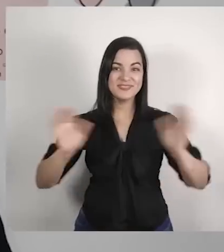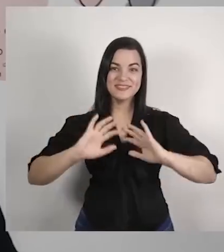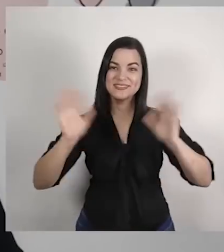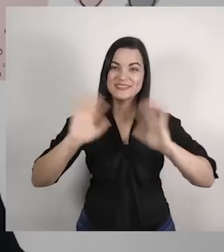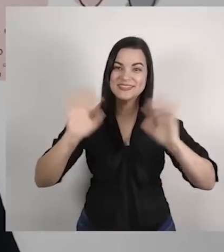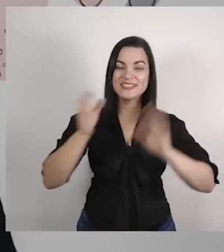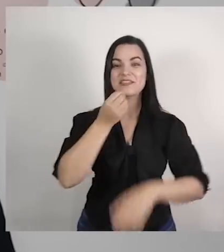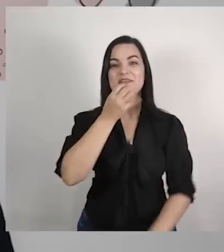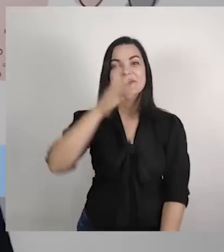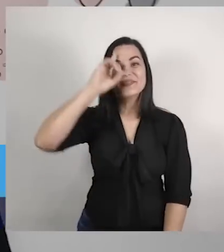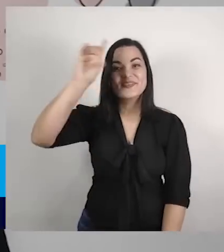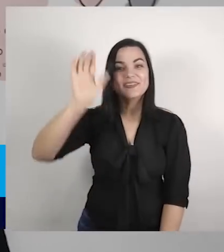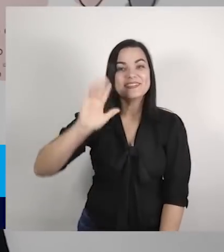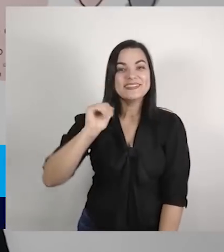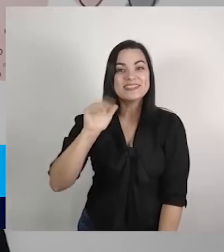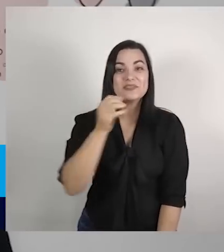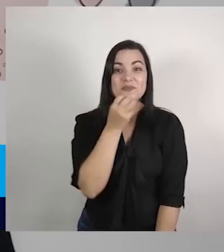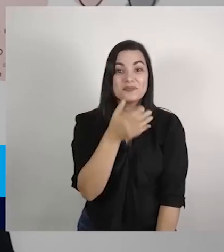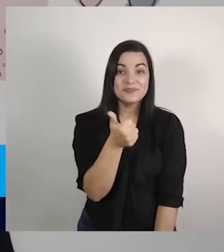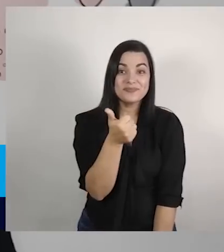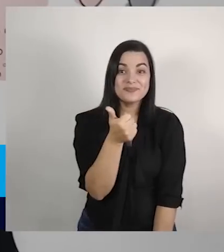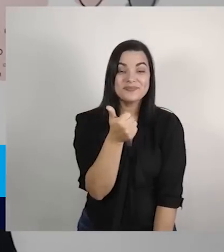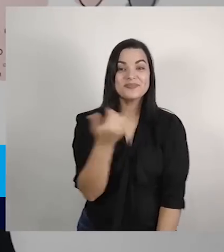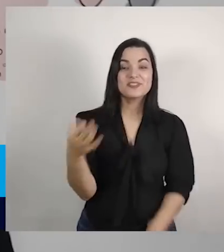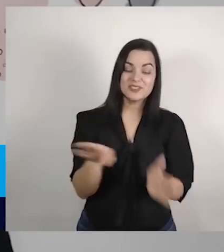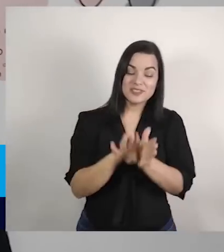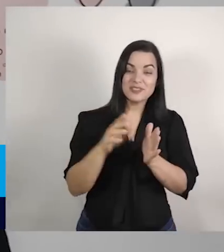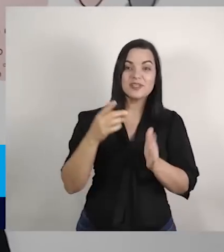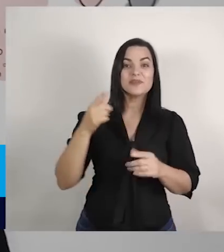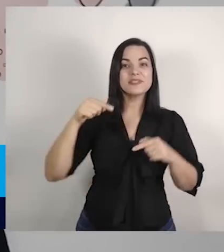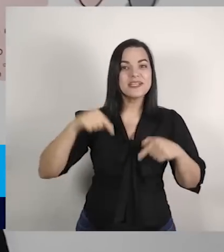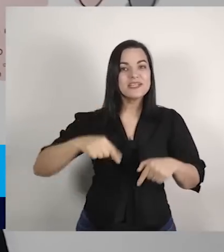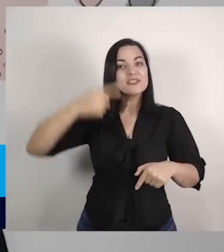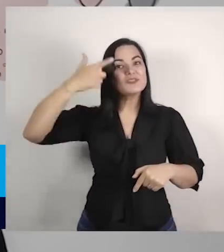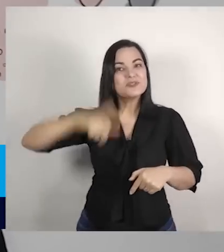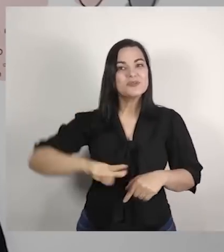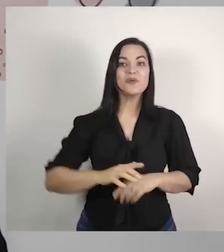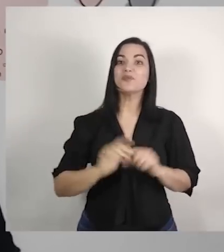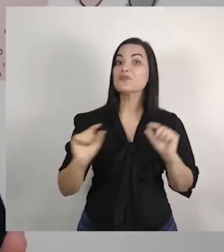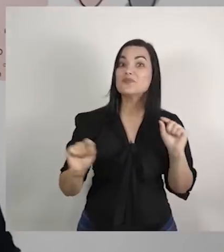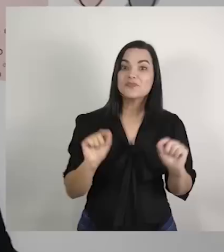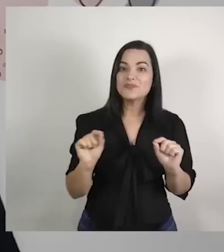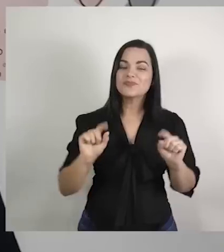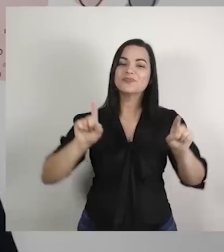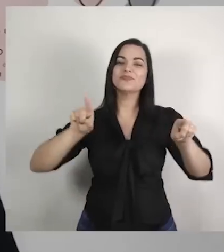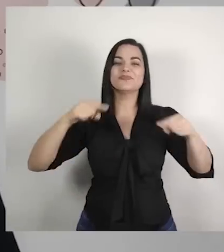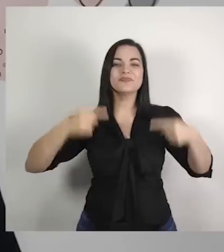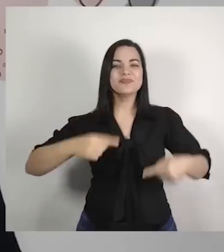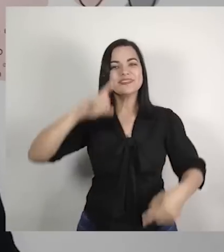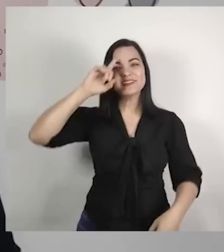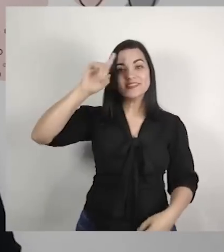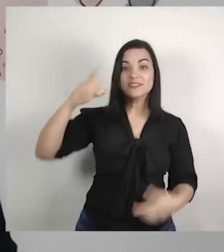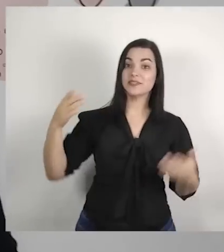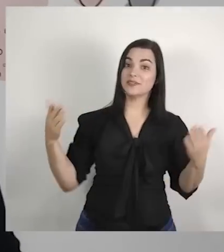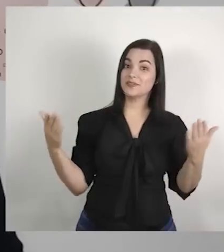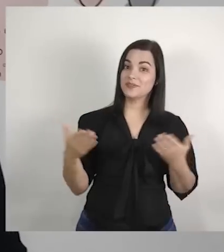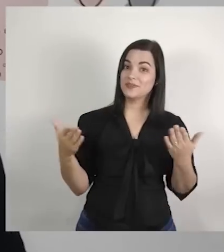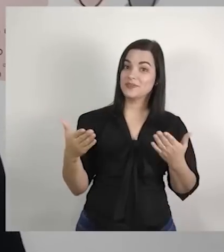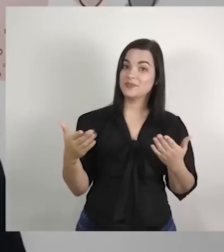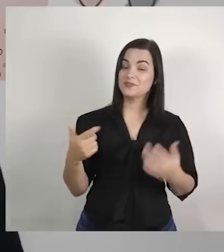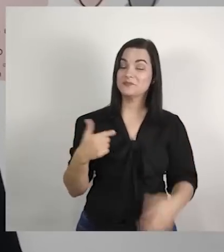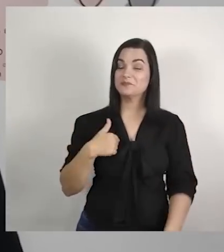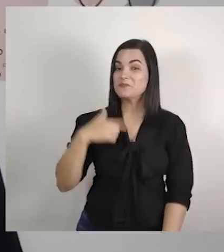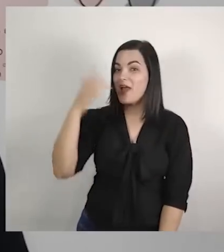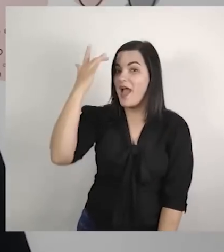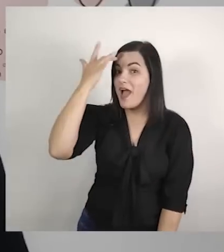Olá pessoal, bom dia, tudo bem? Chegamos para mais um desafio do dia e hoje eu acho que